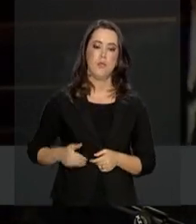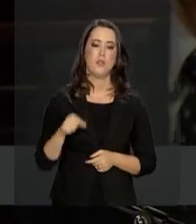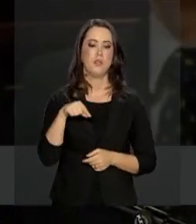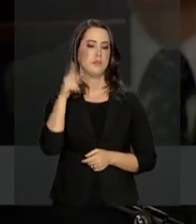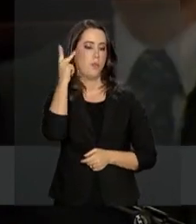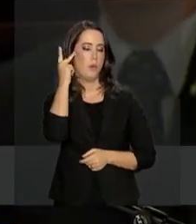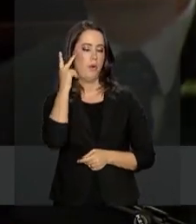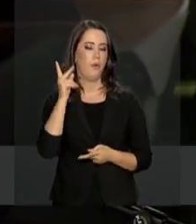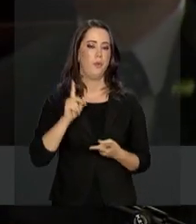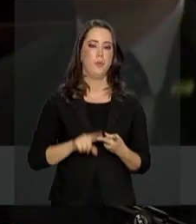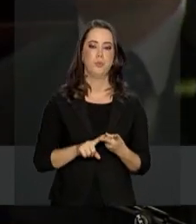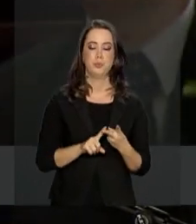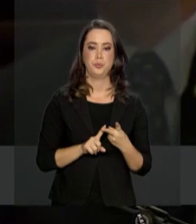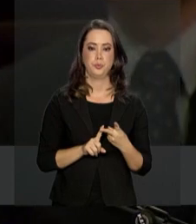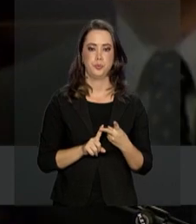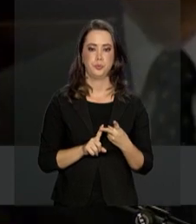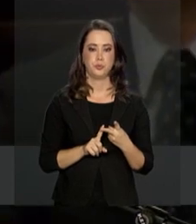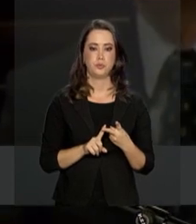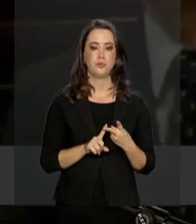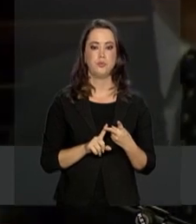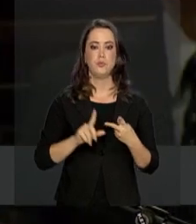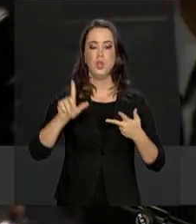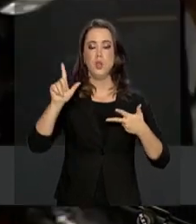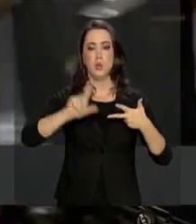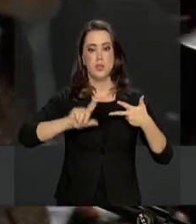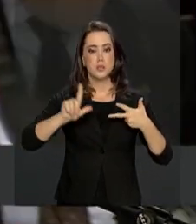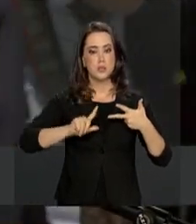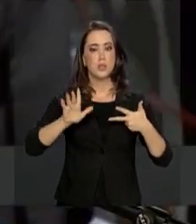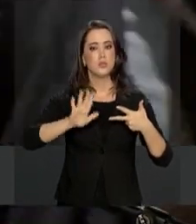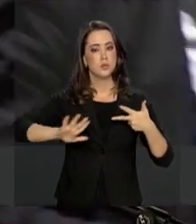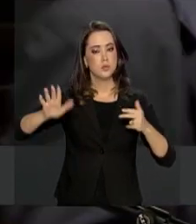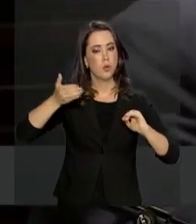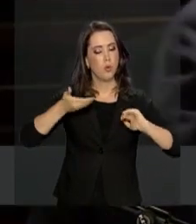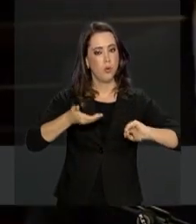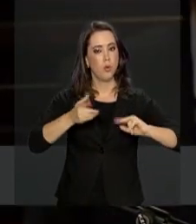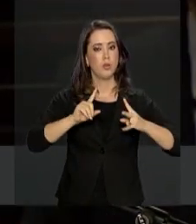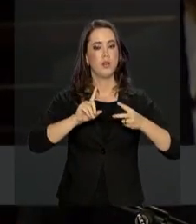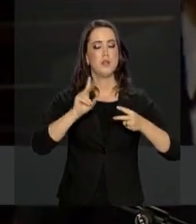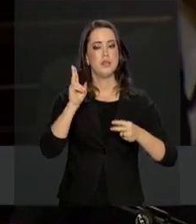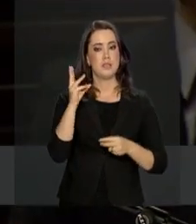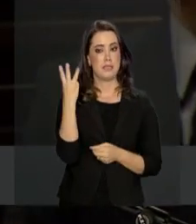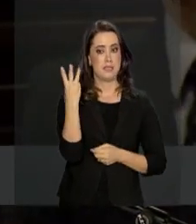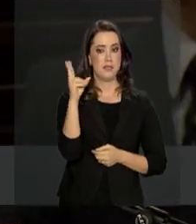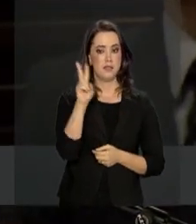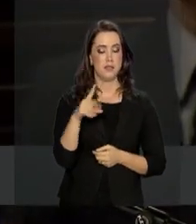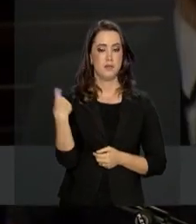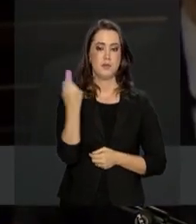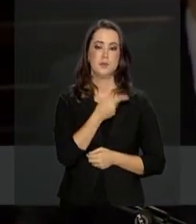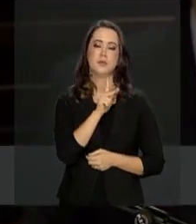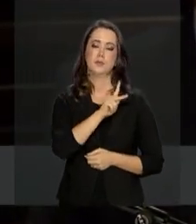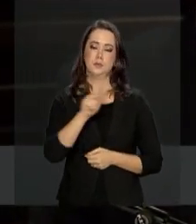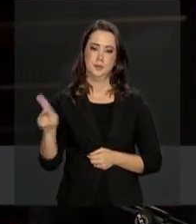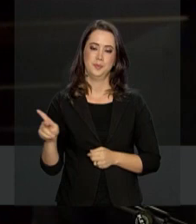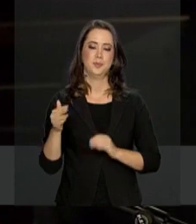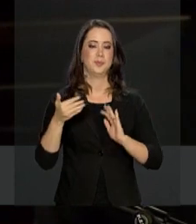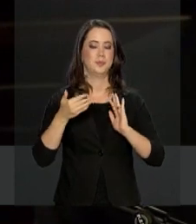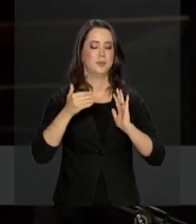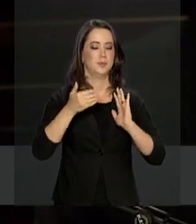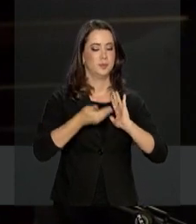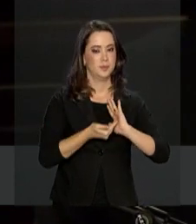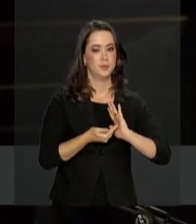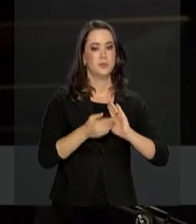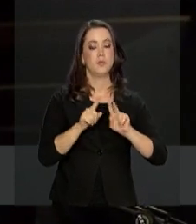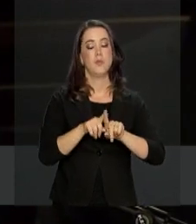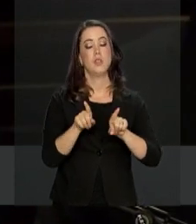paulo na no legislativo nacional nas três vezes que presidimos a câmara dos deputados e também de